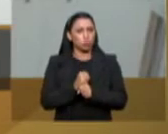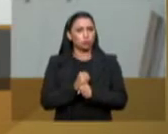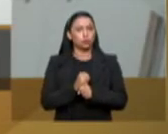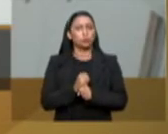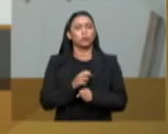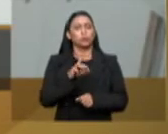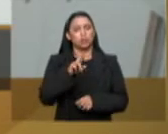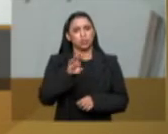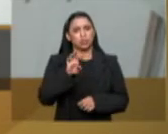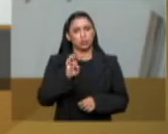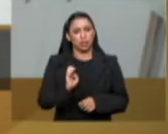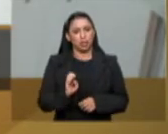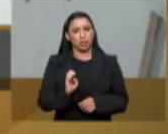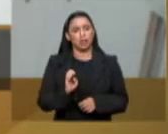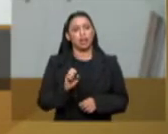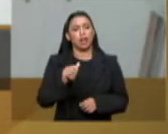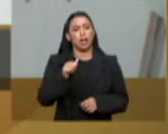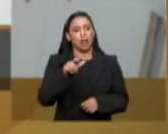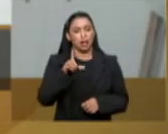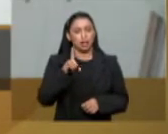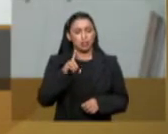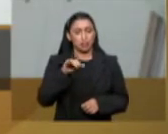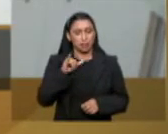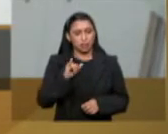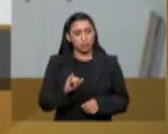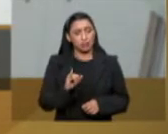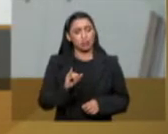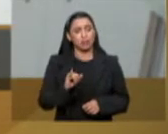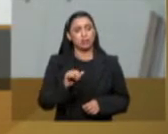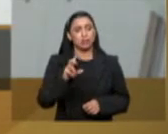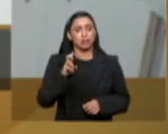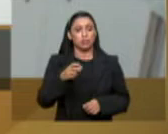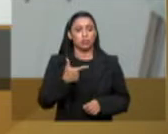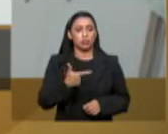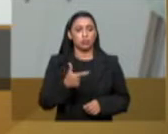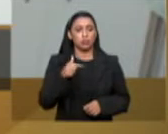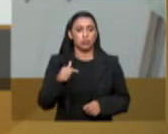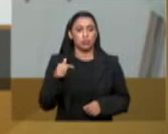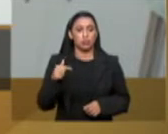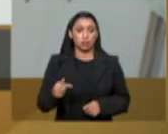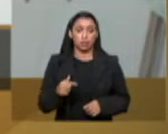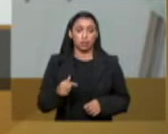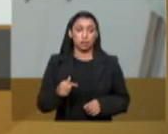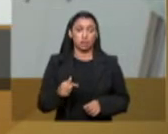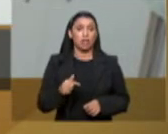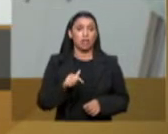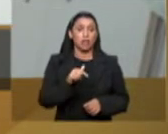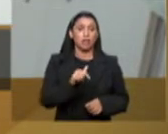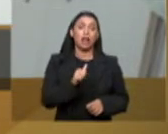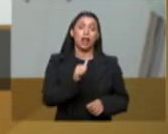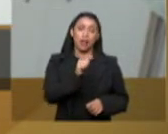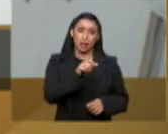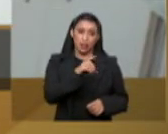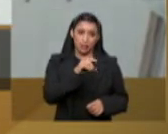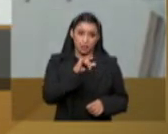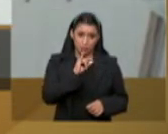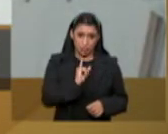ação direta de inconstitucionalidade 5277. Nessa ação, os